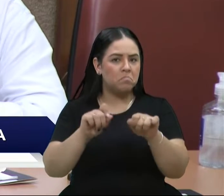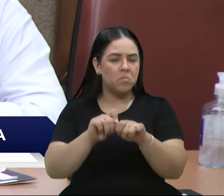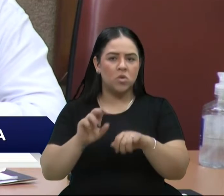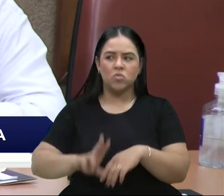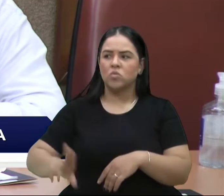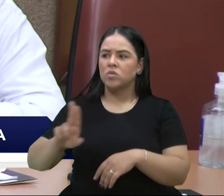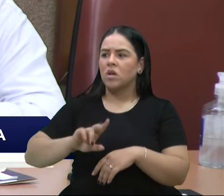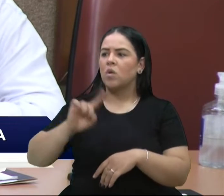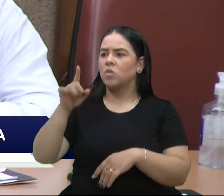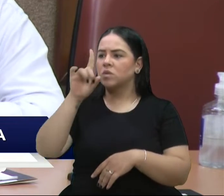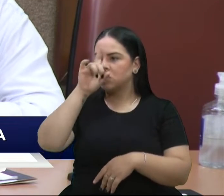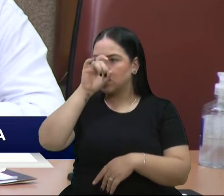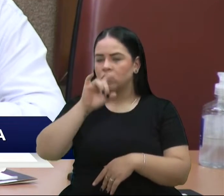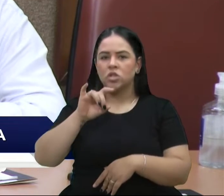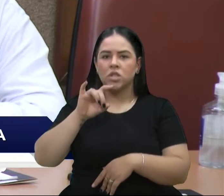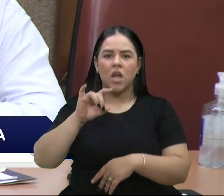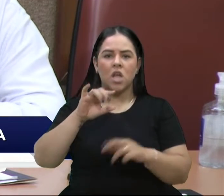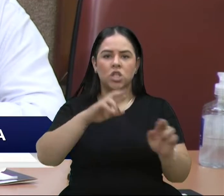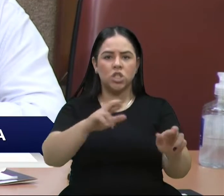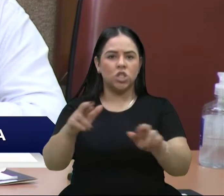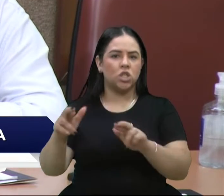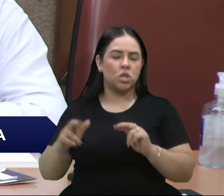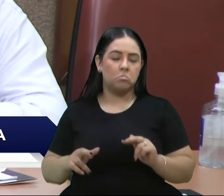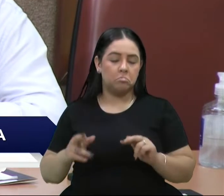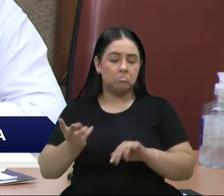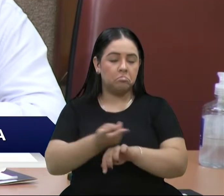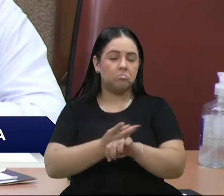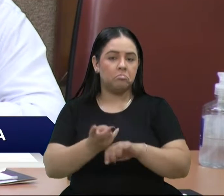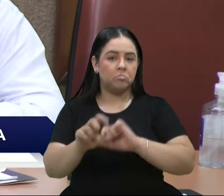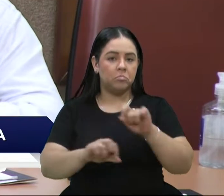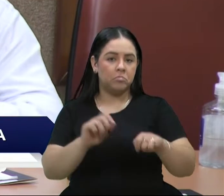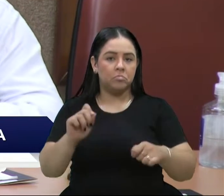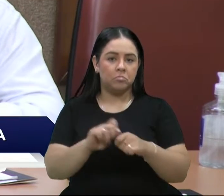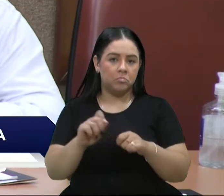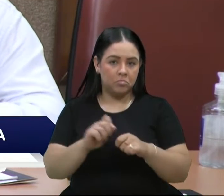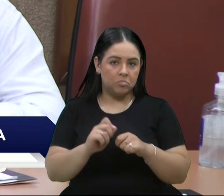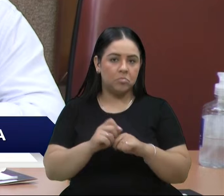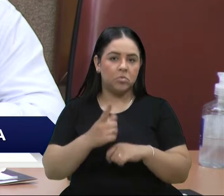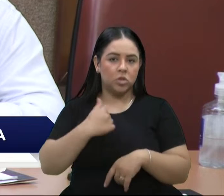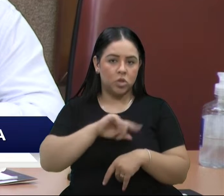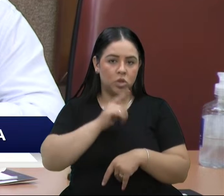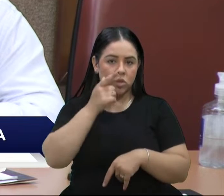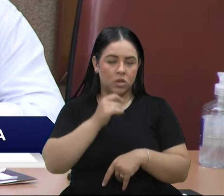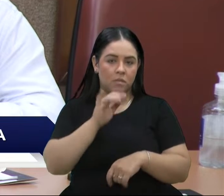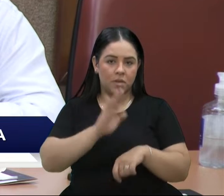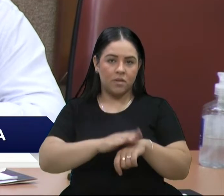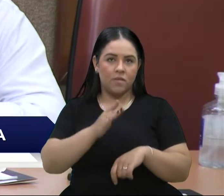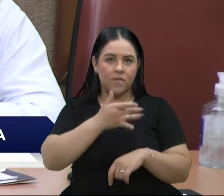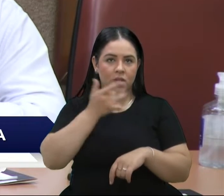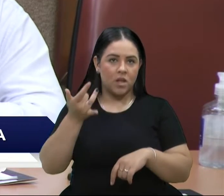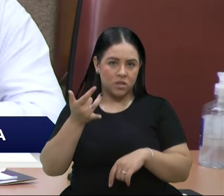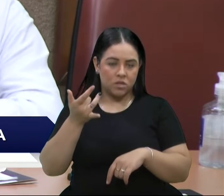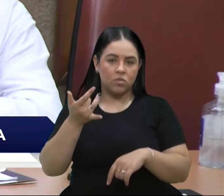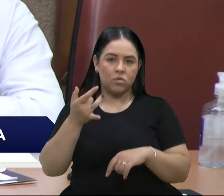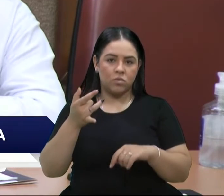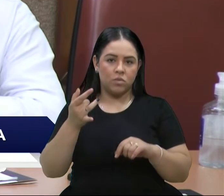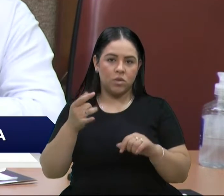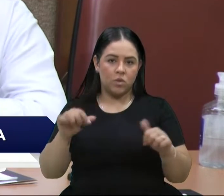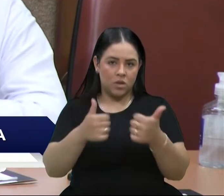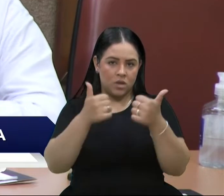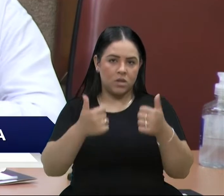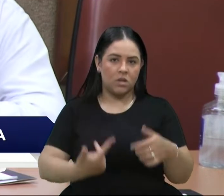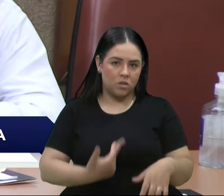os hospitais da região, não sei, procurar uma alternativa que possa dar vazão a essas cirurgias. Acho que de primeira